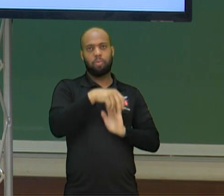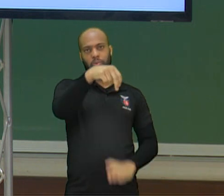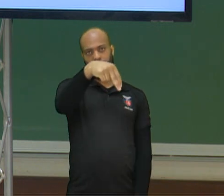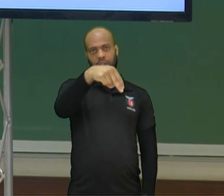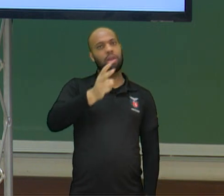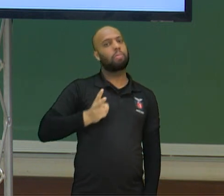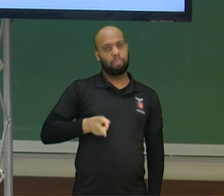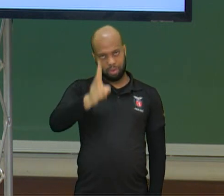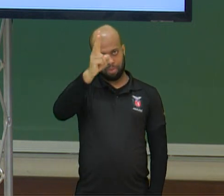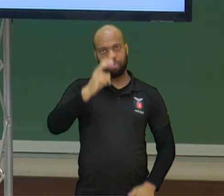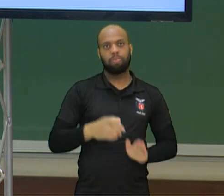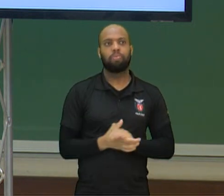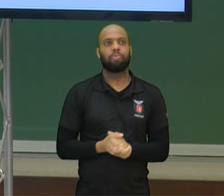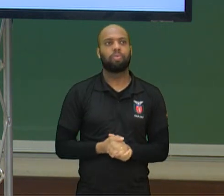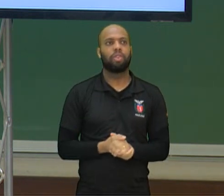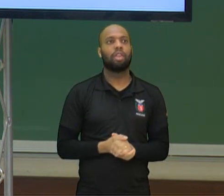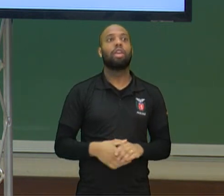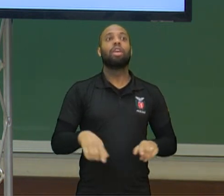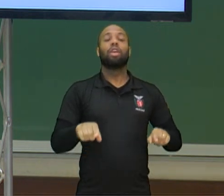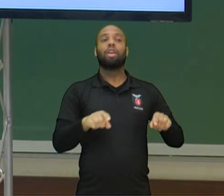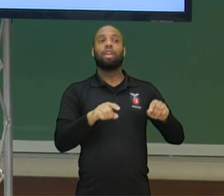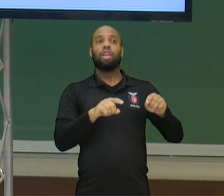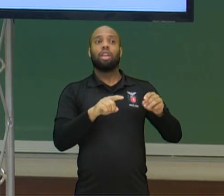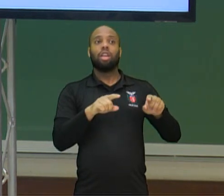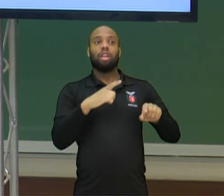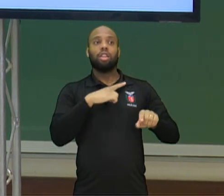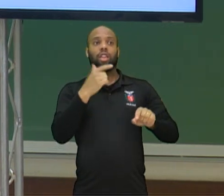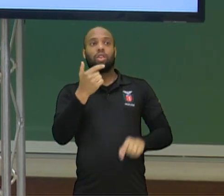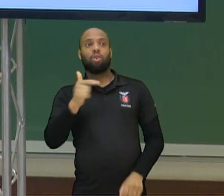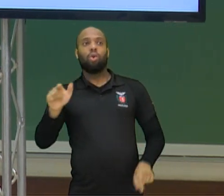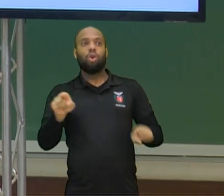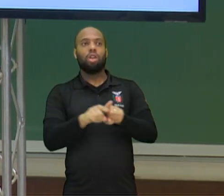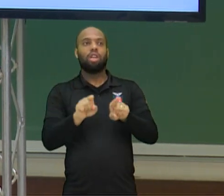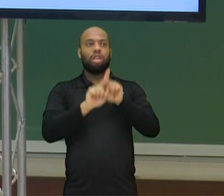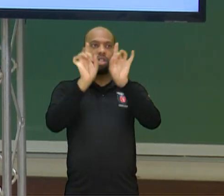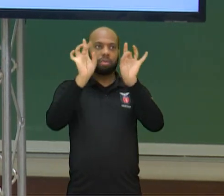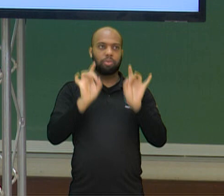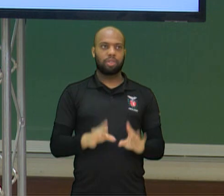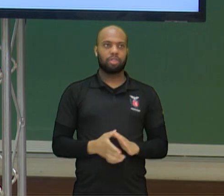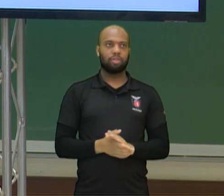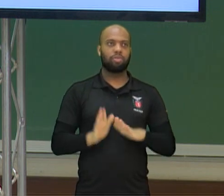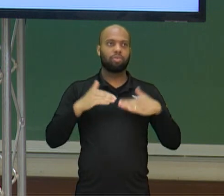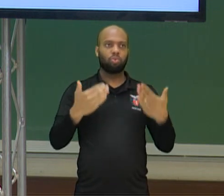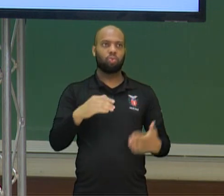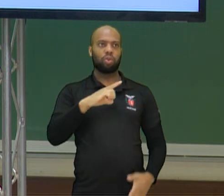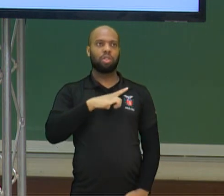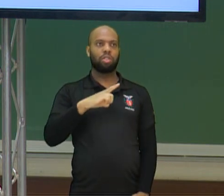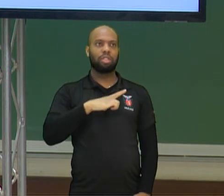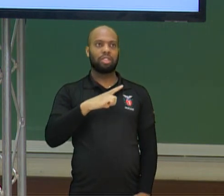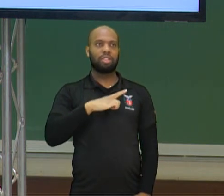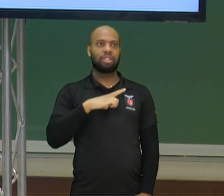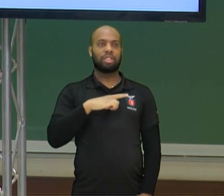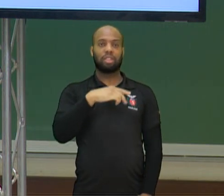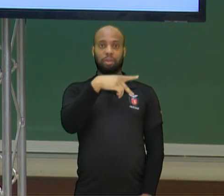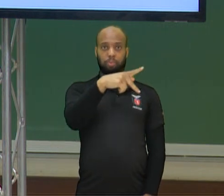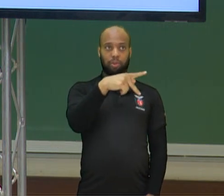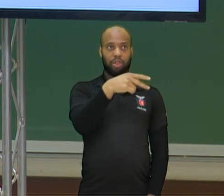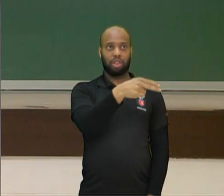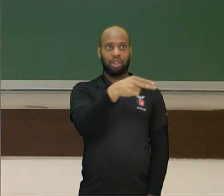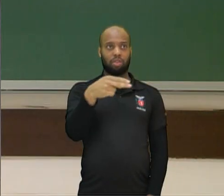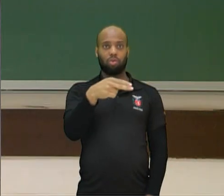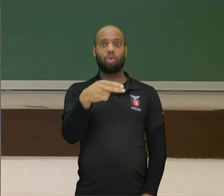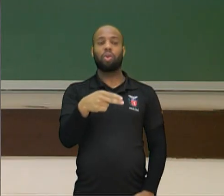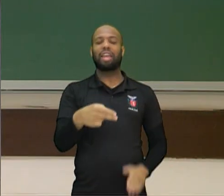N. Temos um outro caso especial aqui, quando o nosso P é